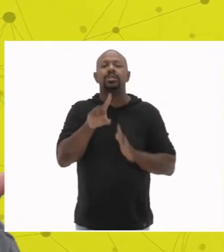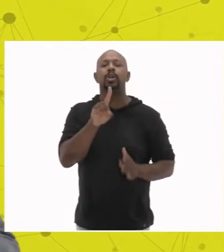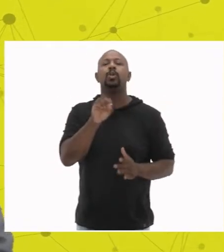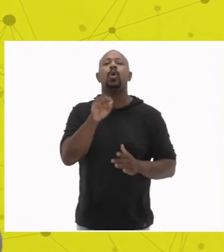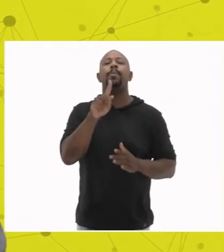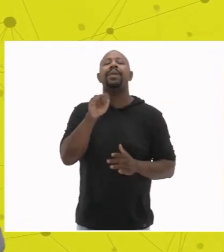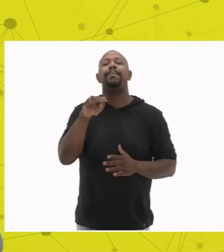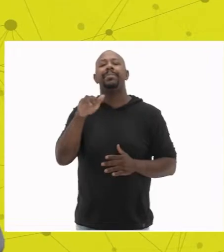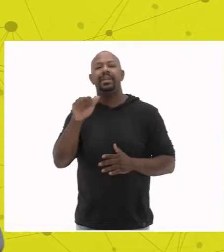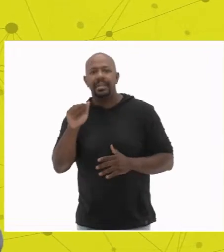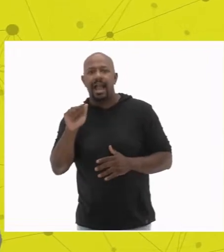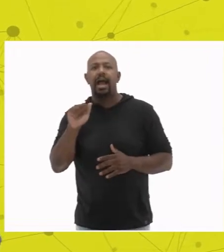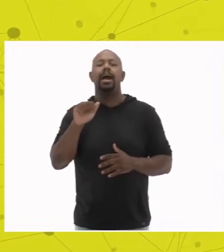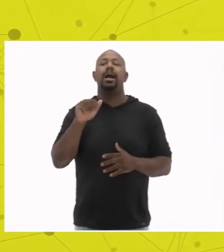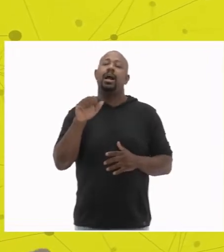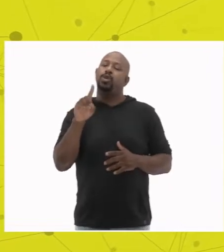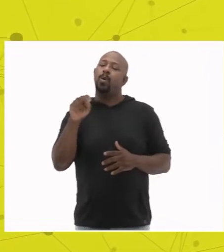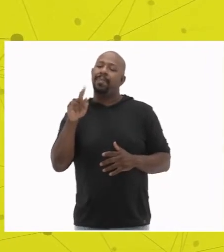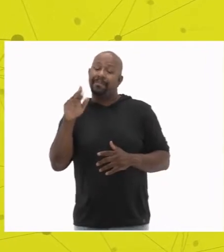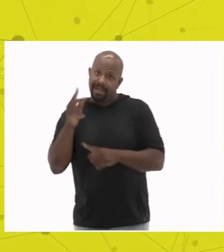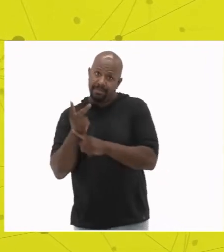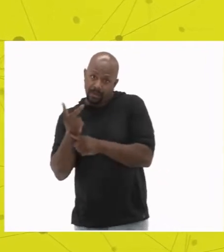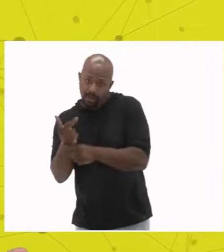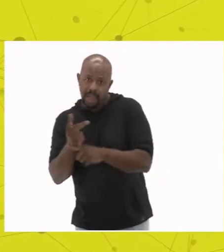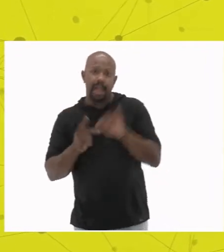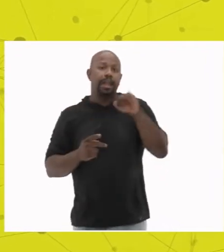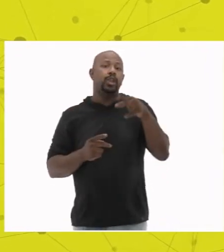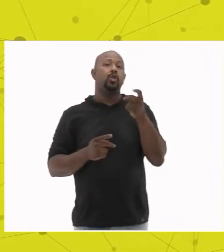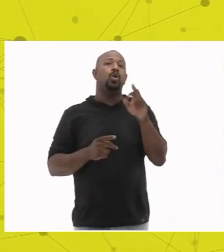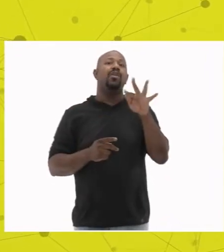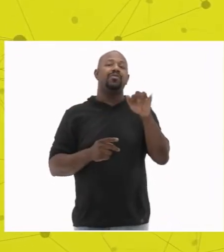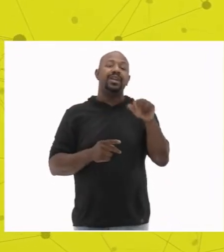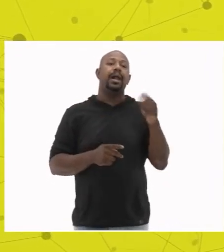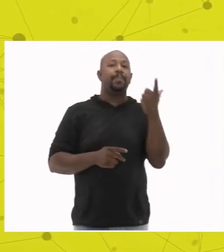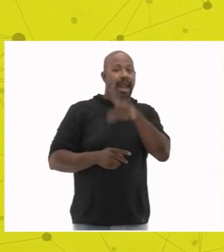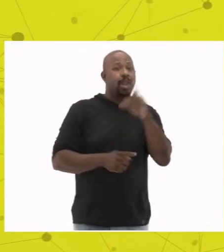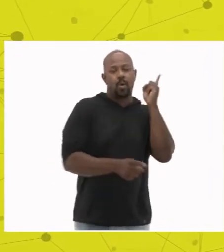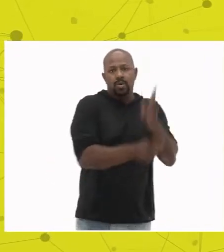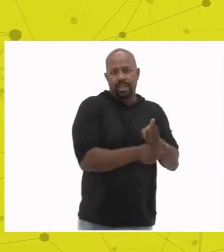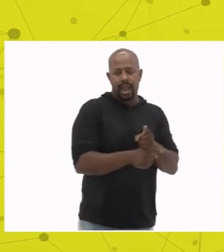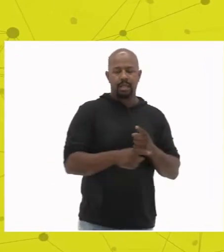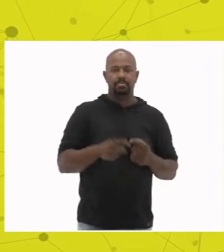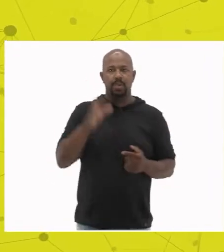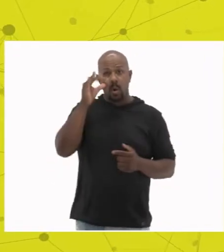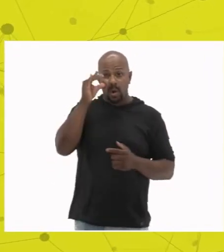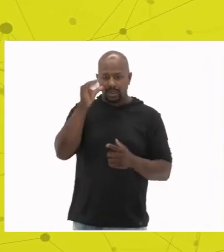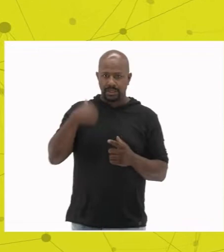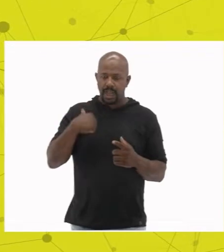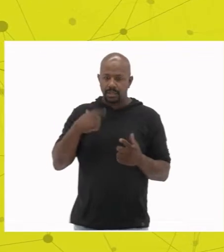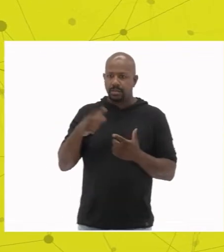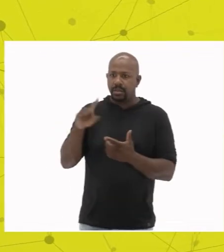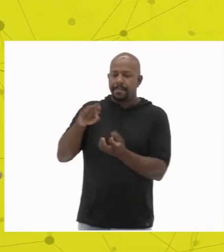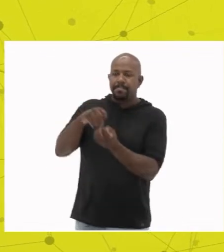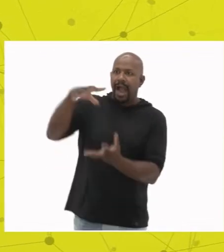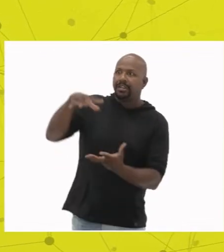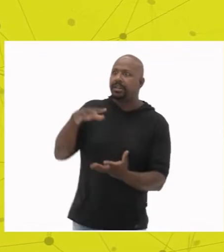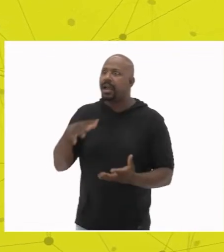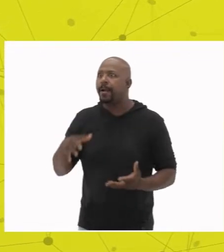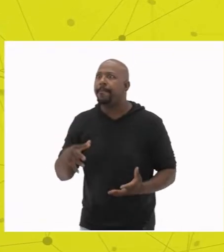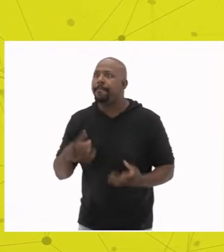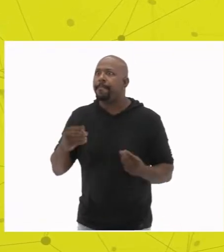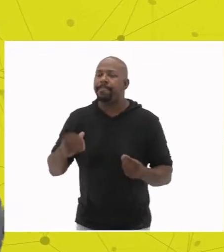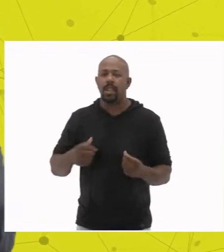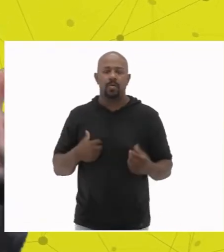de dopamina e endorfina. Dopamina para procurar e endorfina para encontrar. A curiosidade que sentimos diante de um truque de